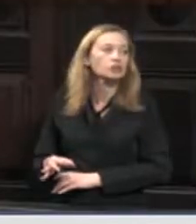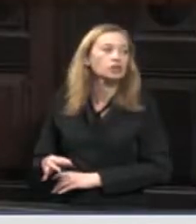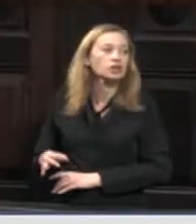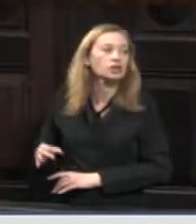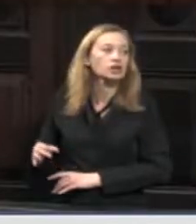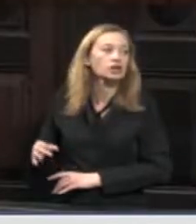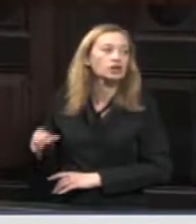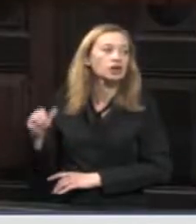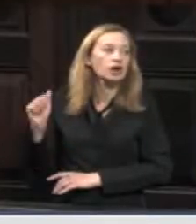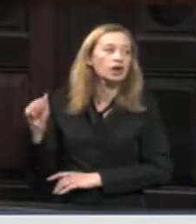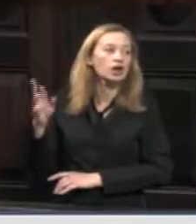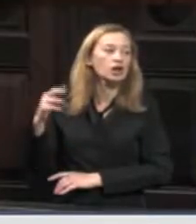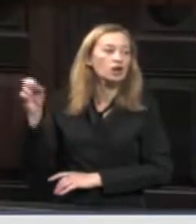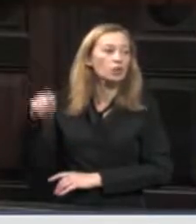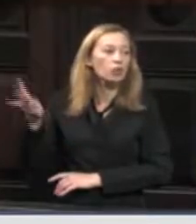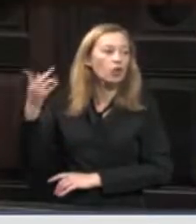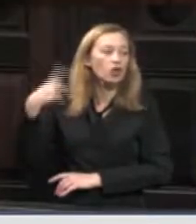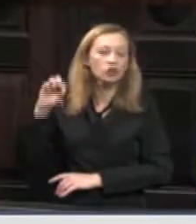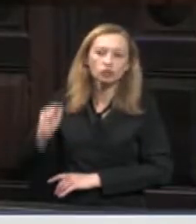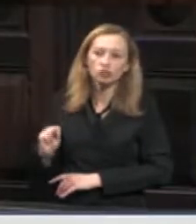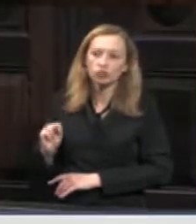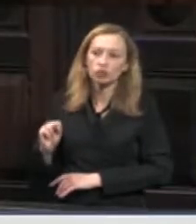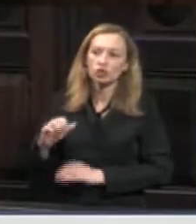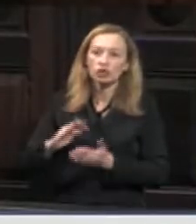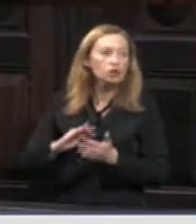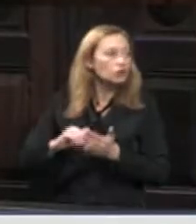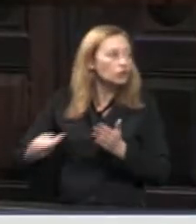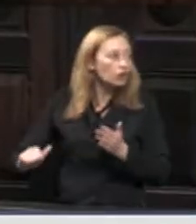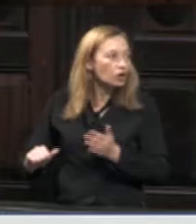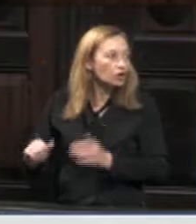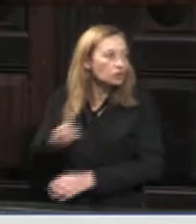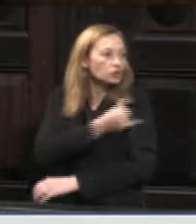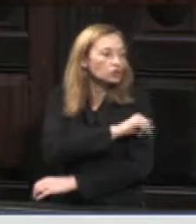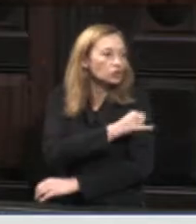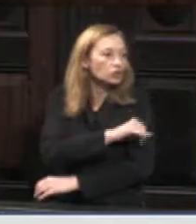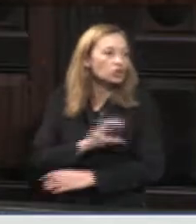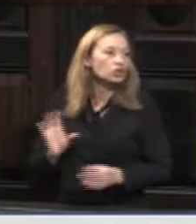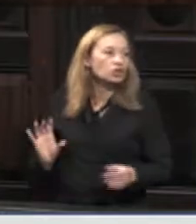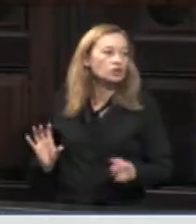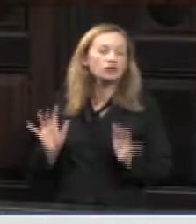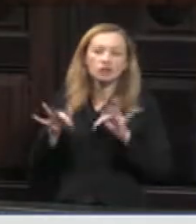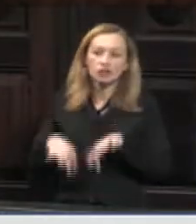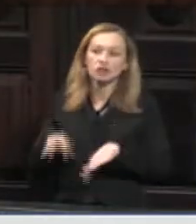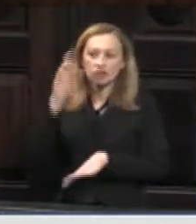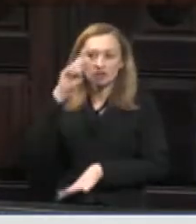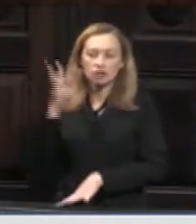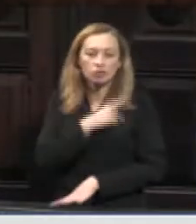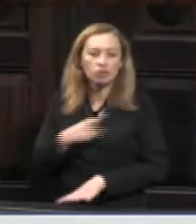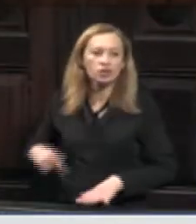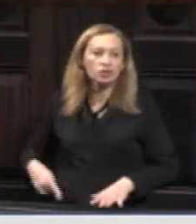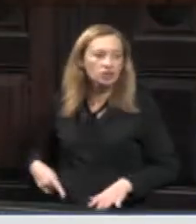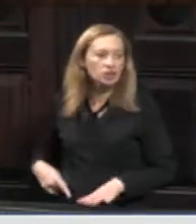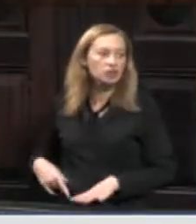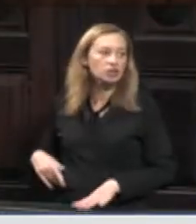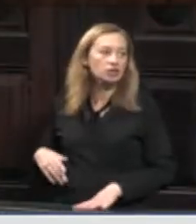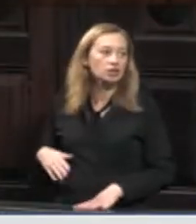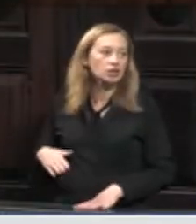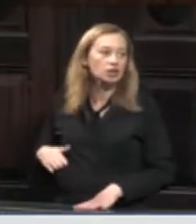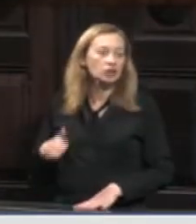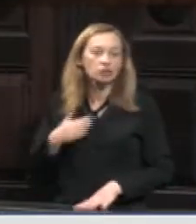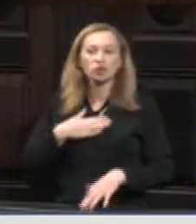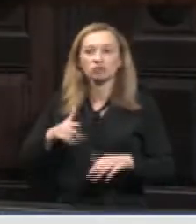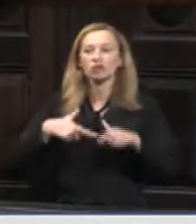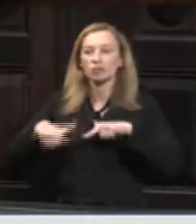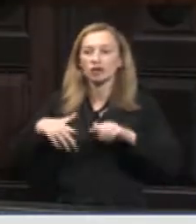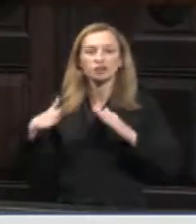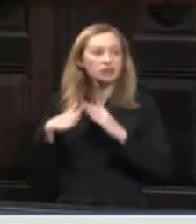aeroportos fora do Rio de Janeiro. Então, senhor presidente, concluindo, senhor presidente, minha participação nessa casa